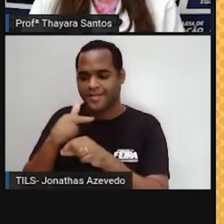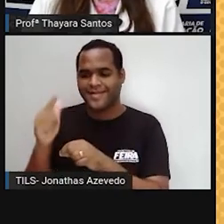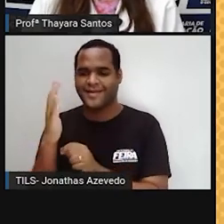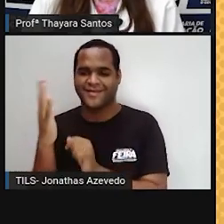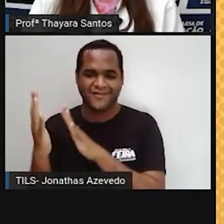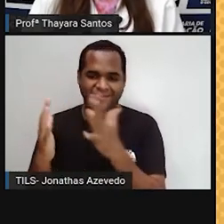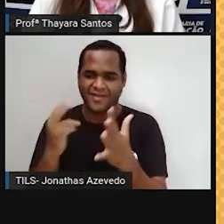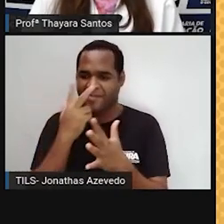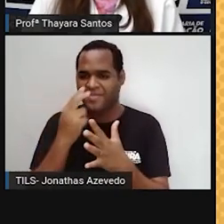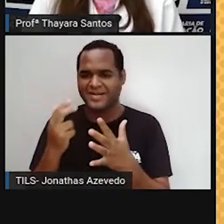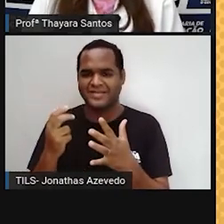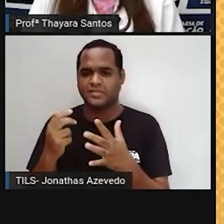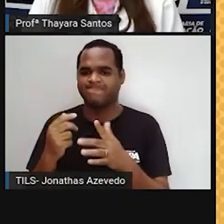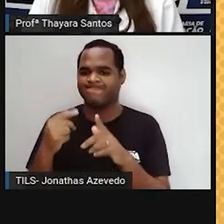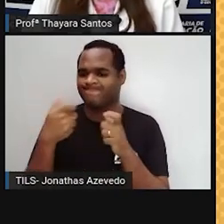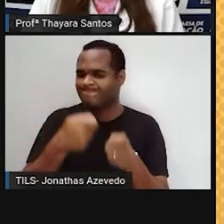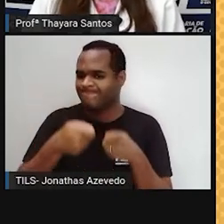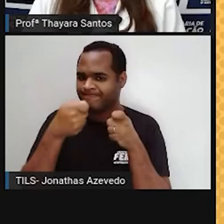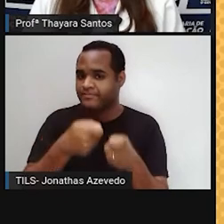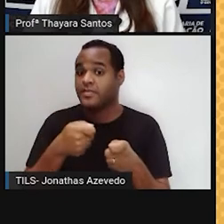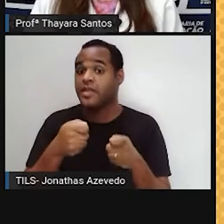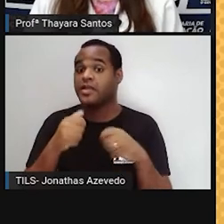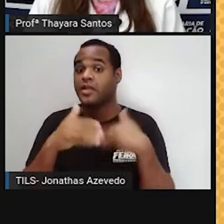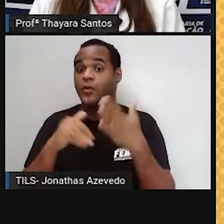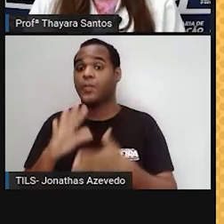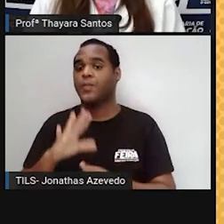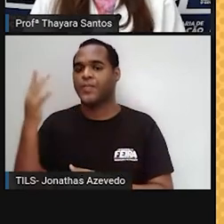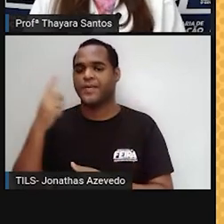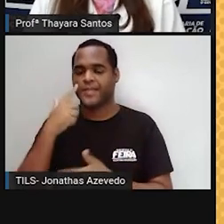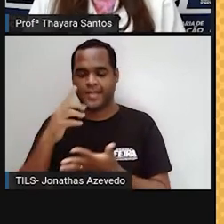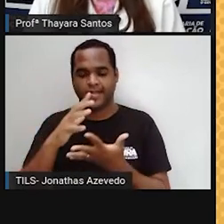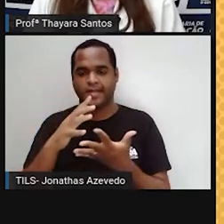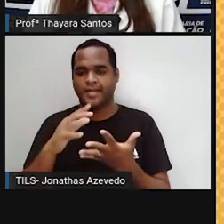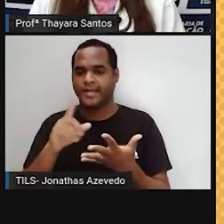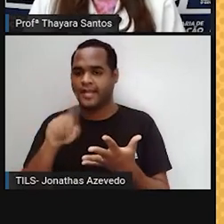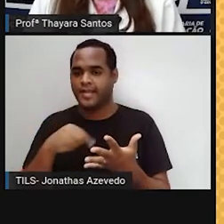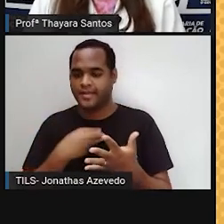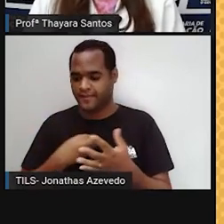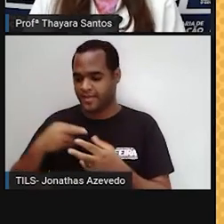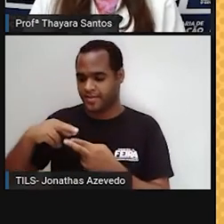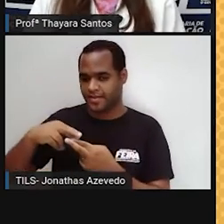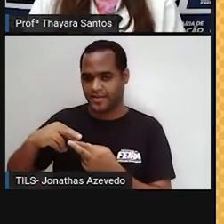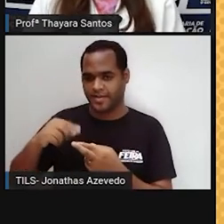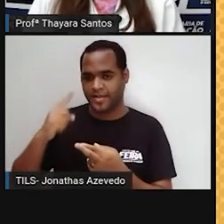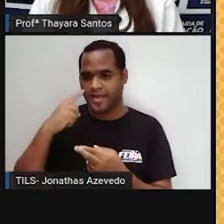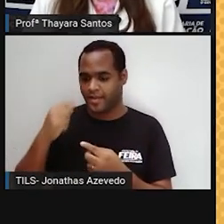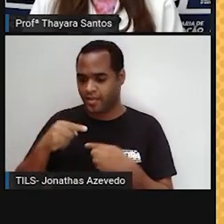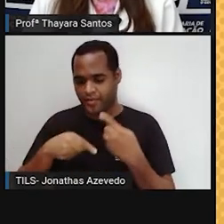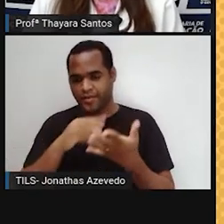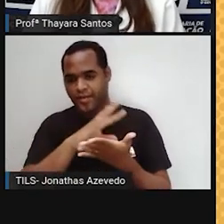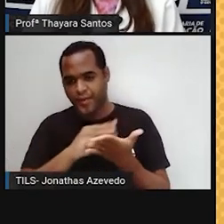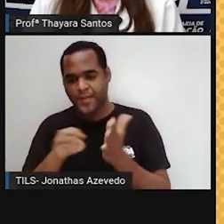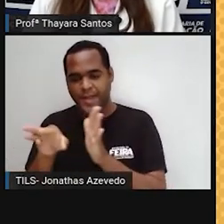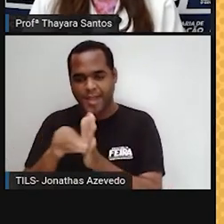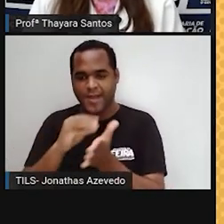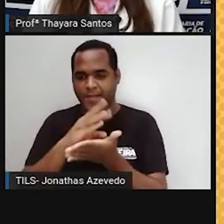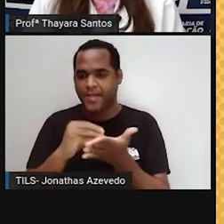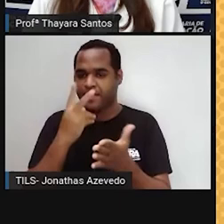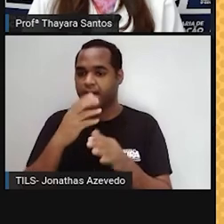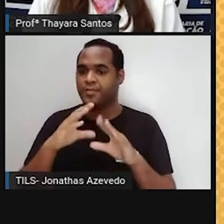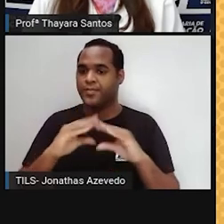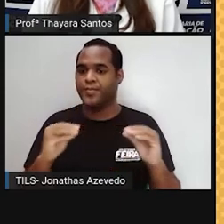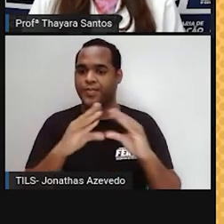qualquer perturbação ali naquele ambiente, provavelmente todos os indivíduos que foram gerados por reprodução assexuada vão acabar se